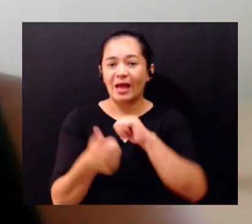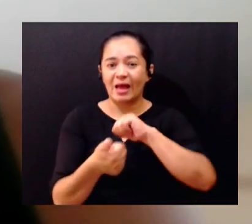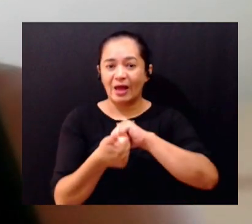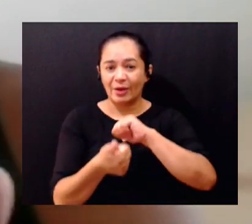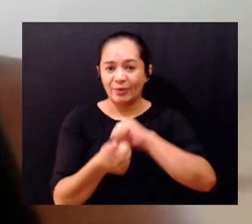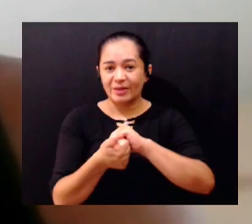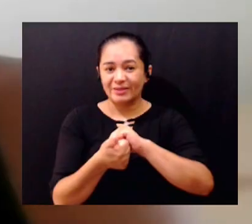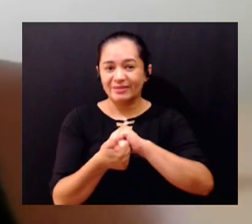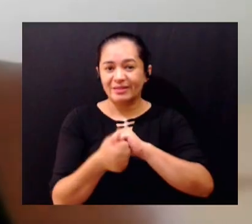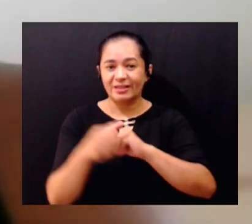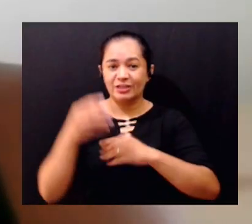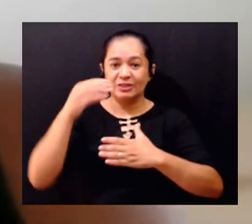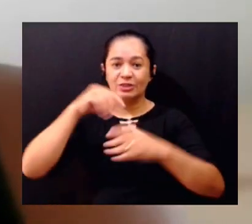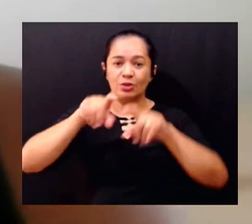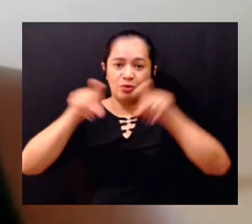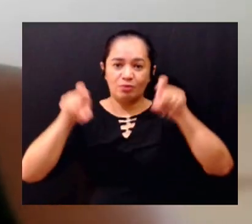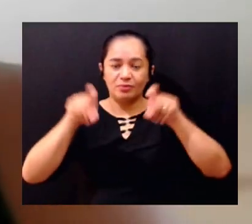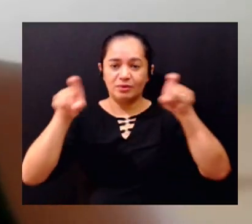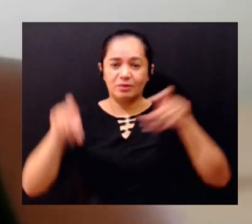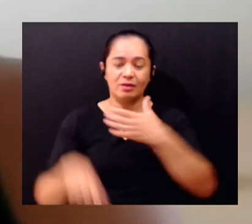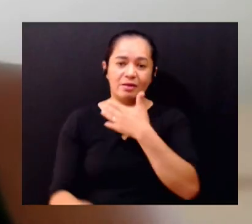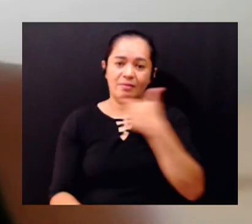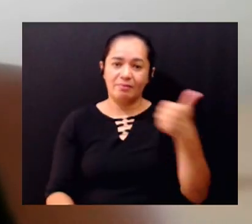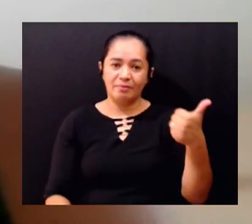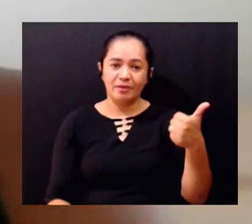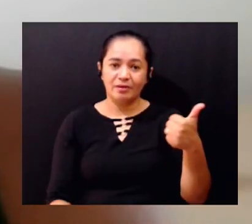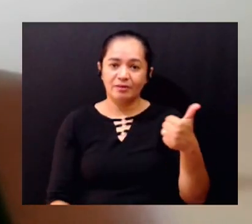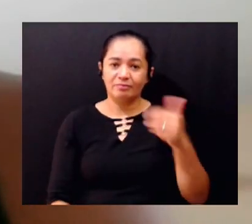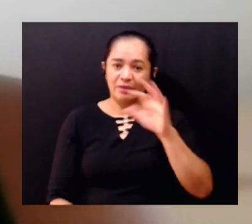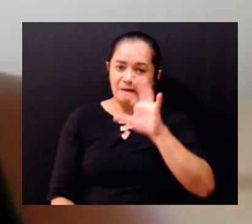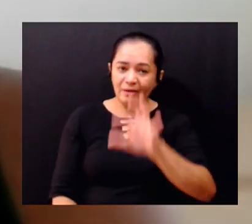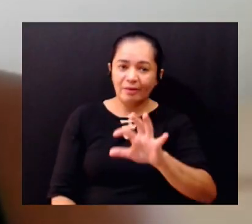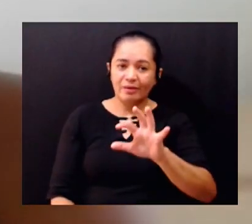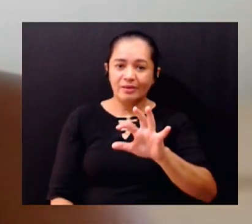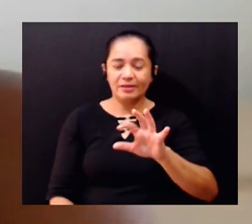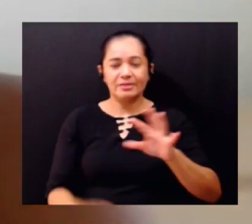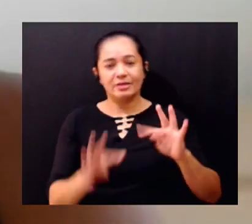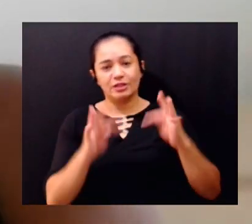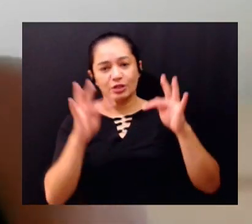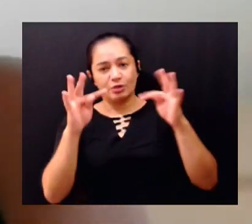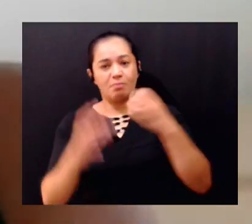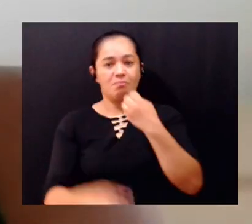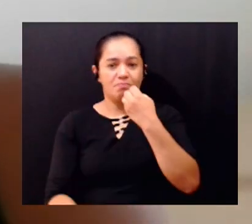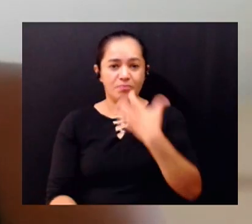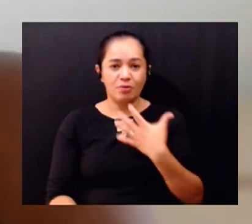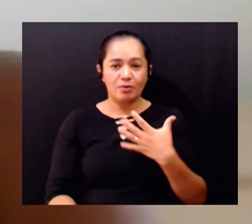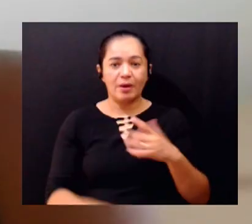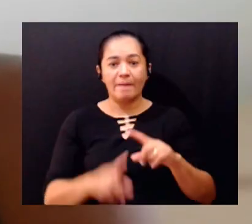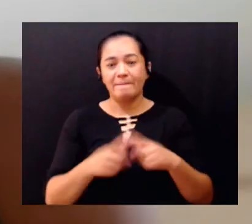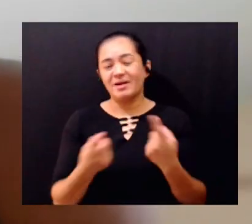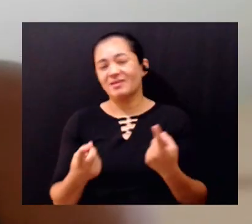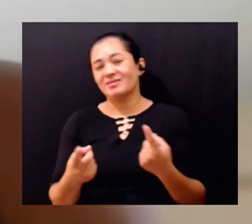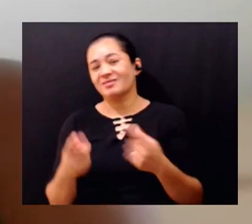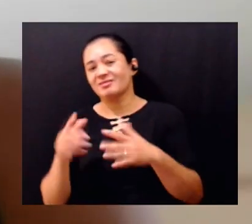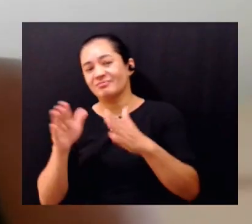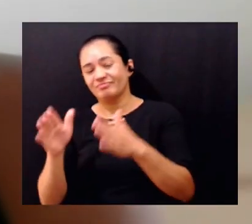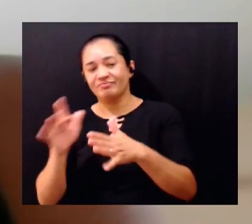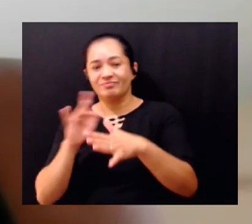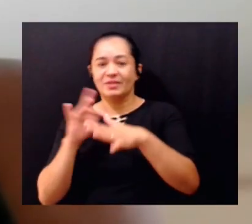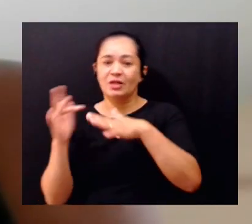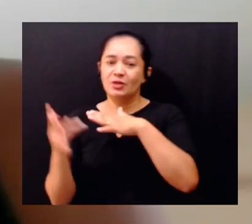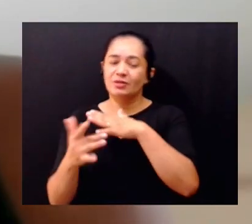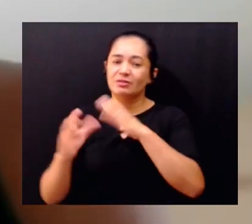Então, essa é a parte da tecnologia. A parte das redes sociais, que é a comunicação, né? A